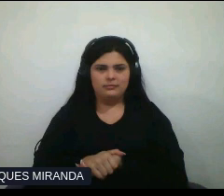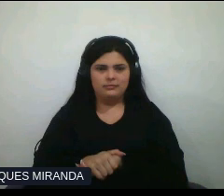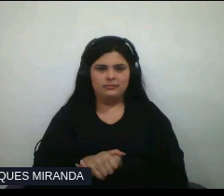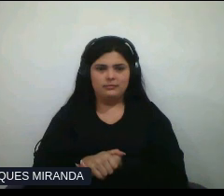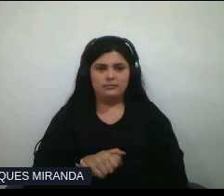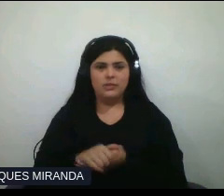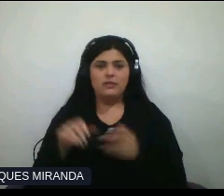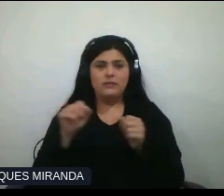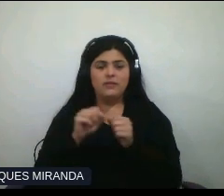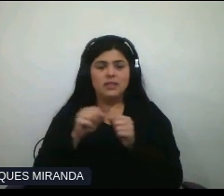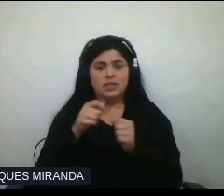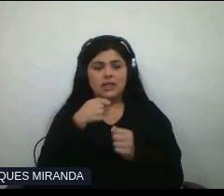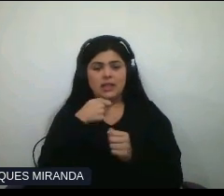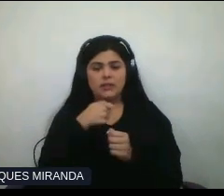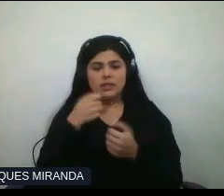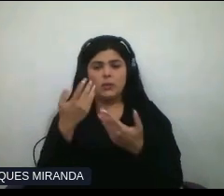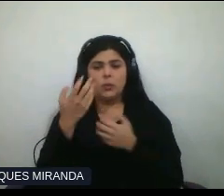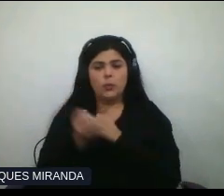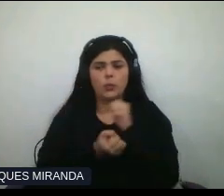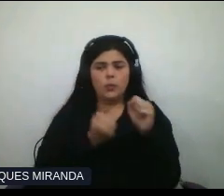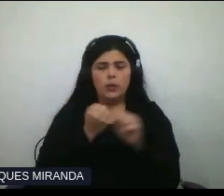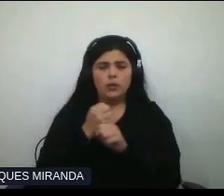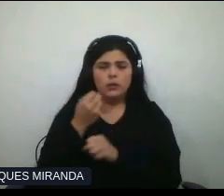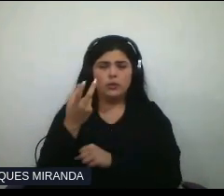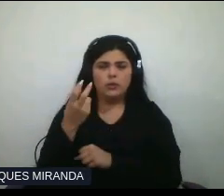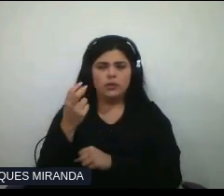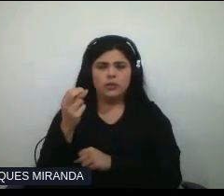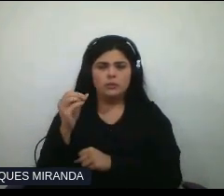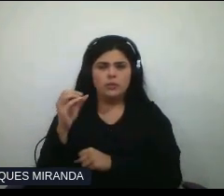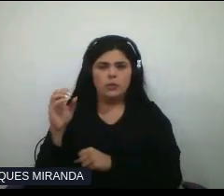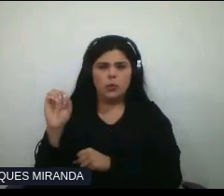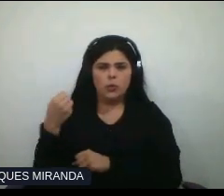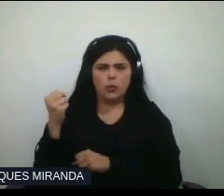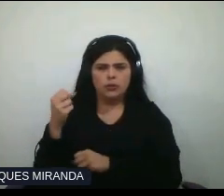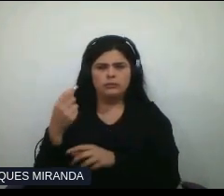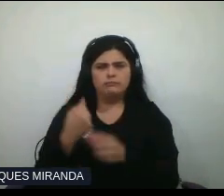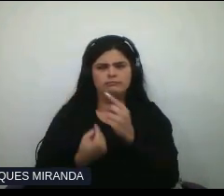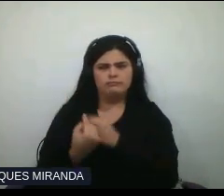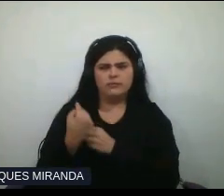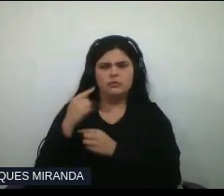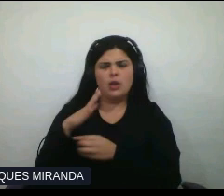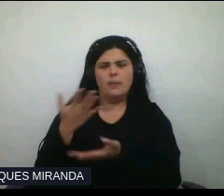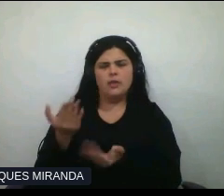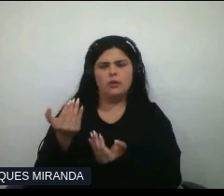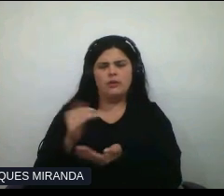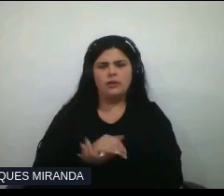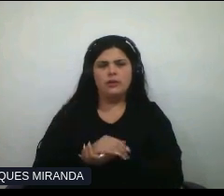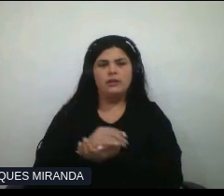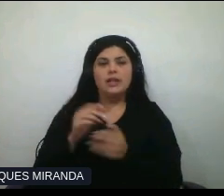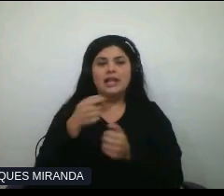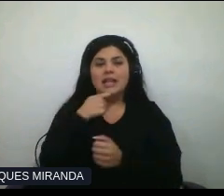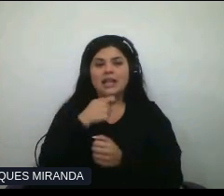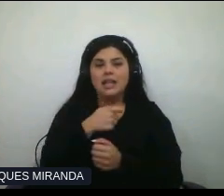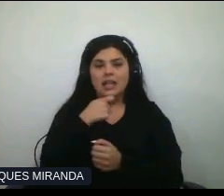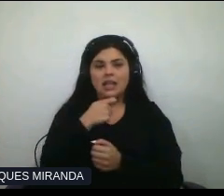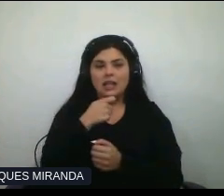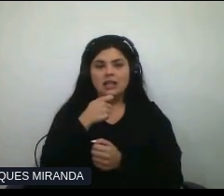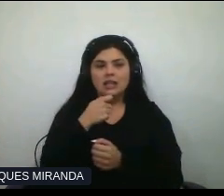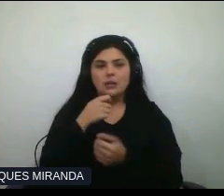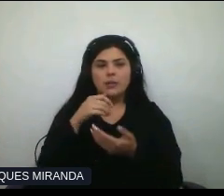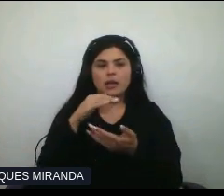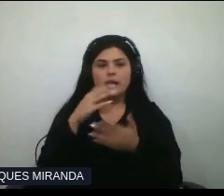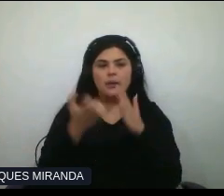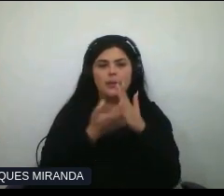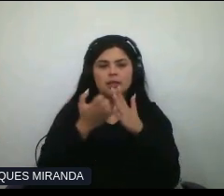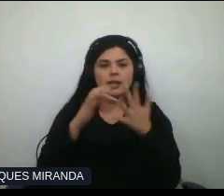fazendo uma entrevista. Então, o ano lá era 2008, faz um tempinho, era um pouquinho mais novo. Eu fui fazer uma entrevista numa